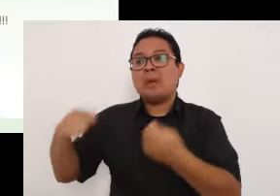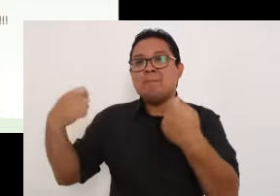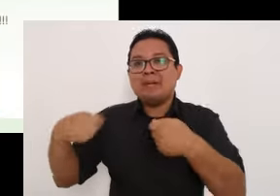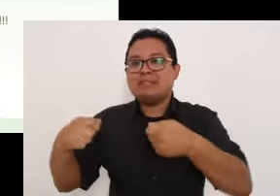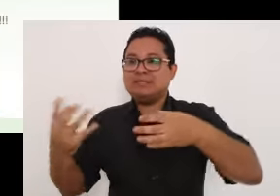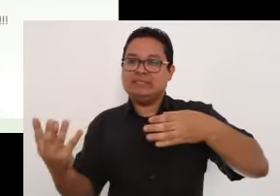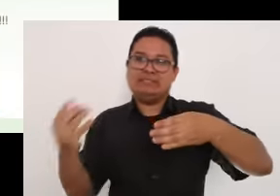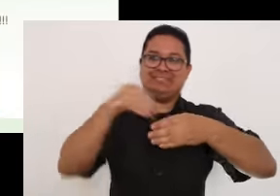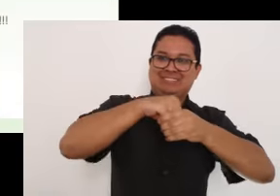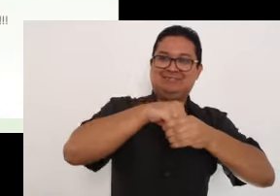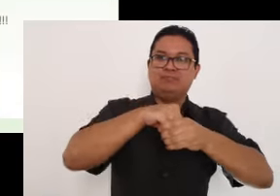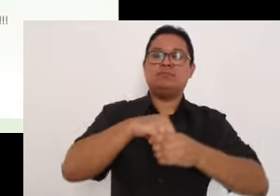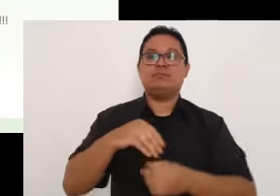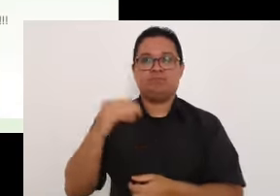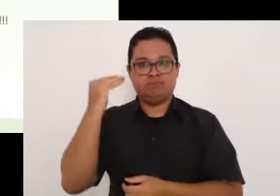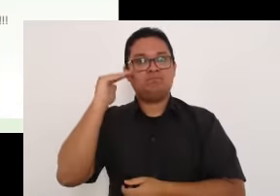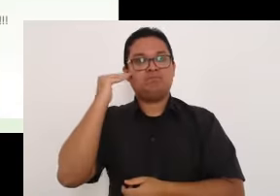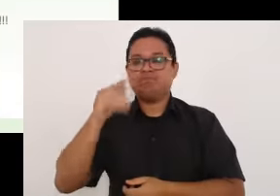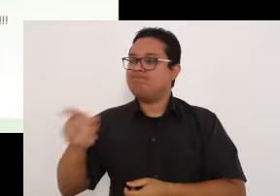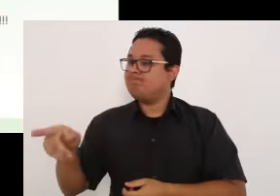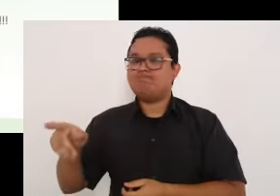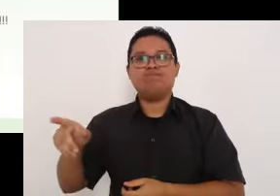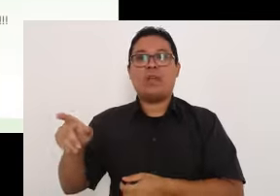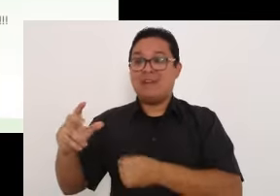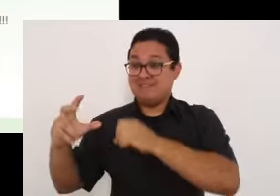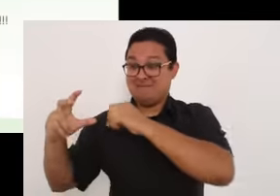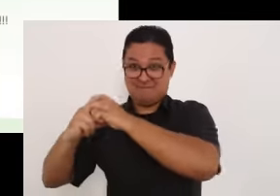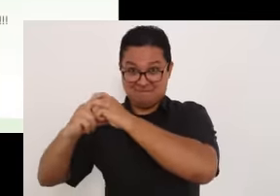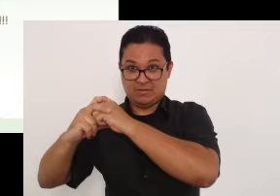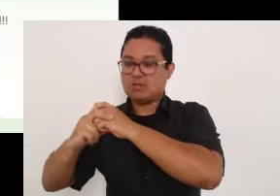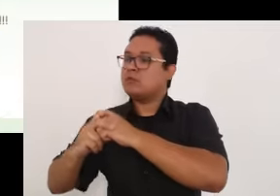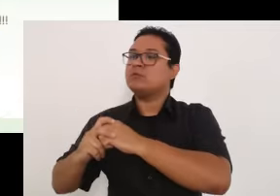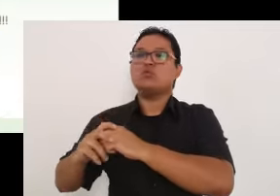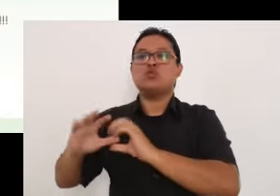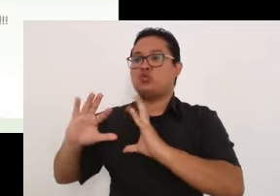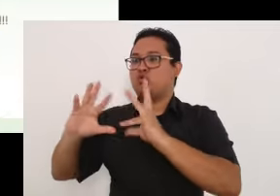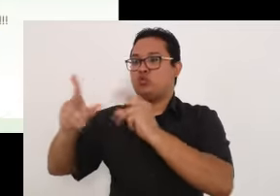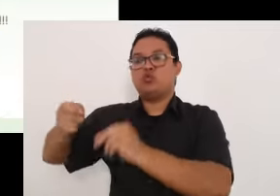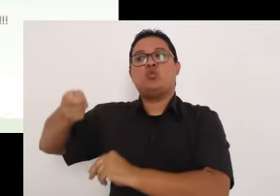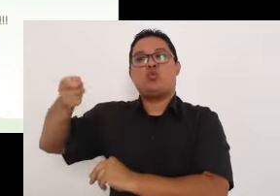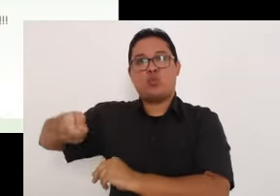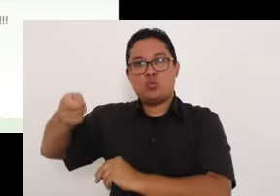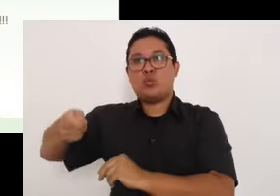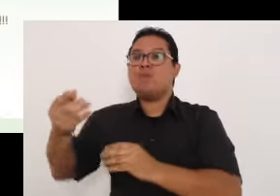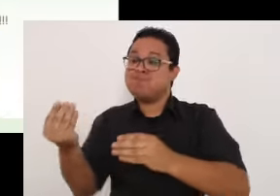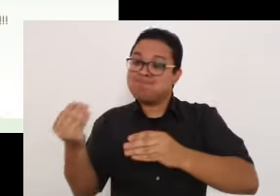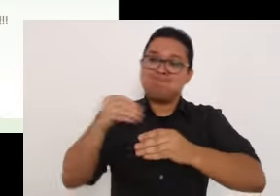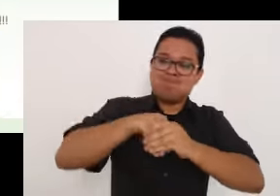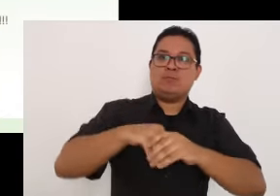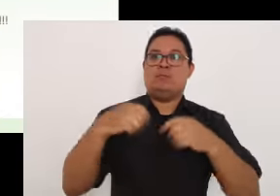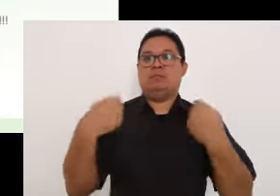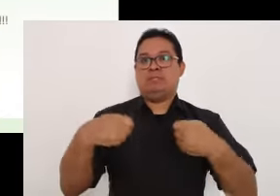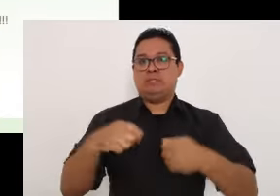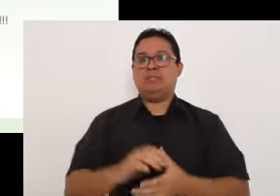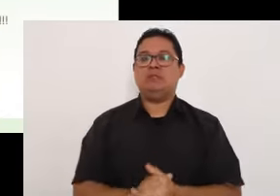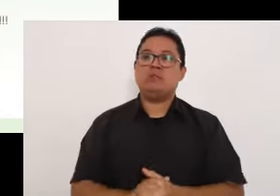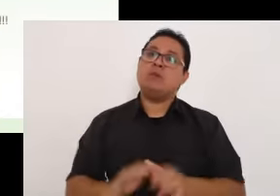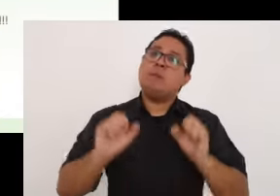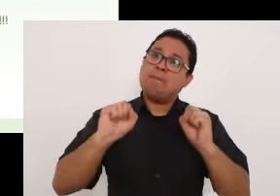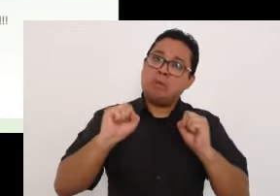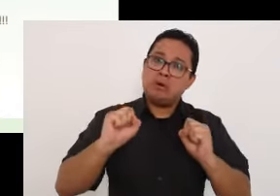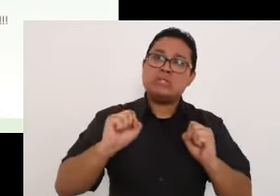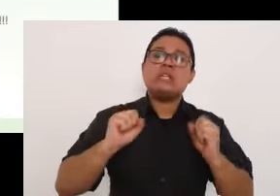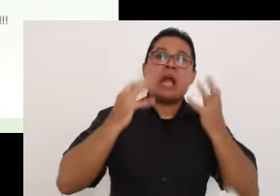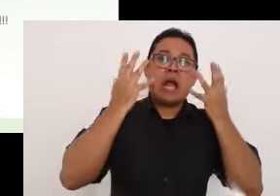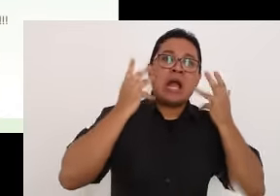vírus são parasitas obrigatórios. Não se esqueçam disso. Parasita de quê? De animal, como no